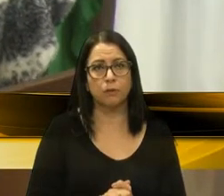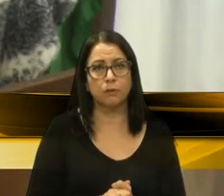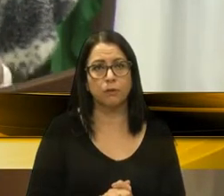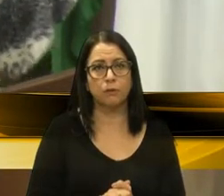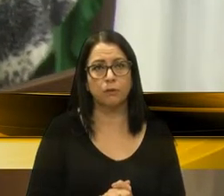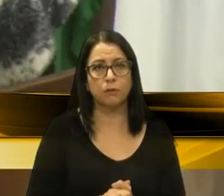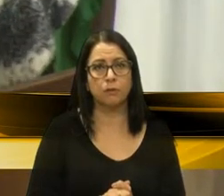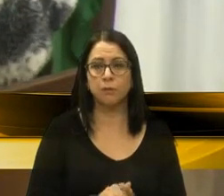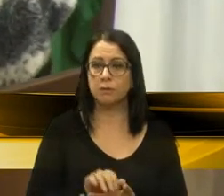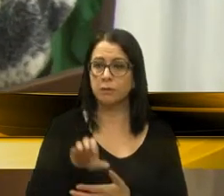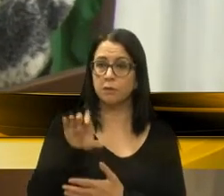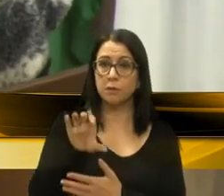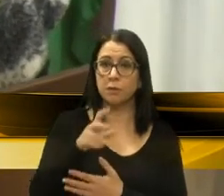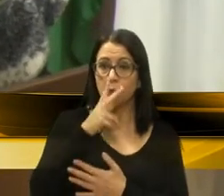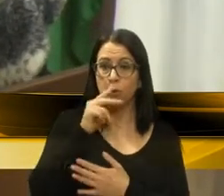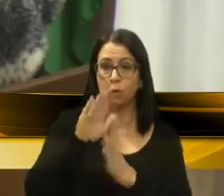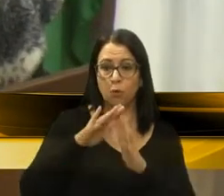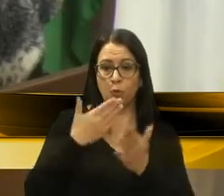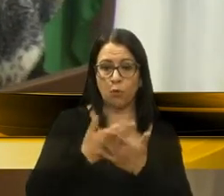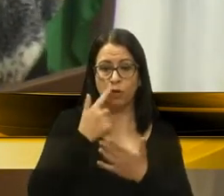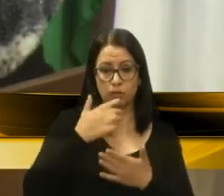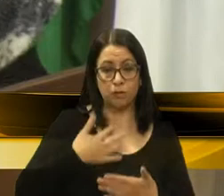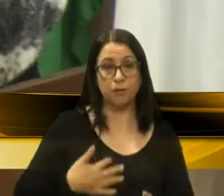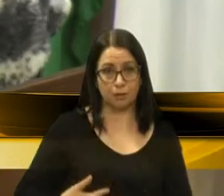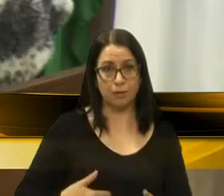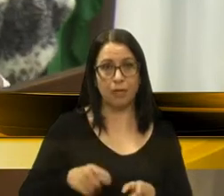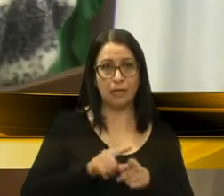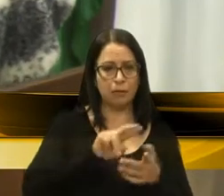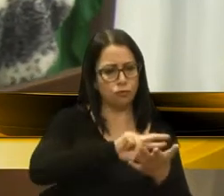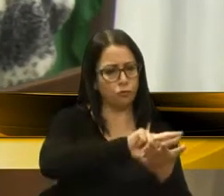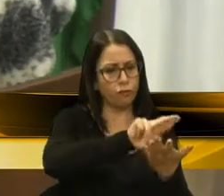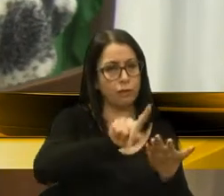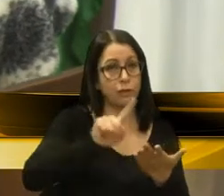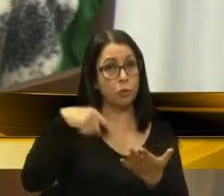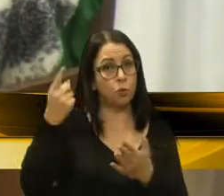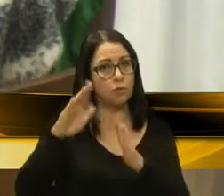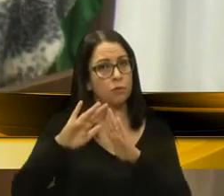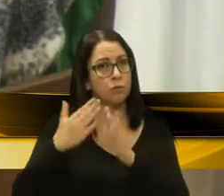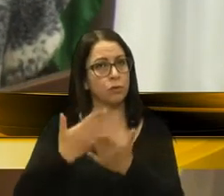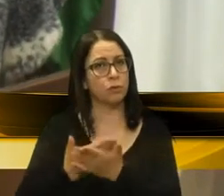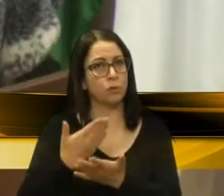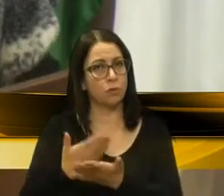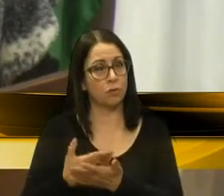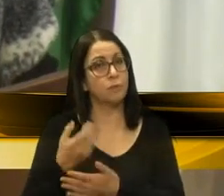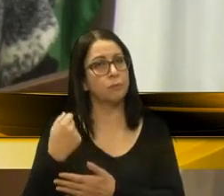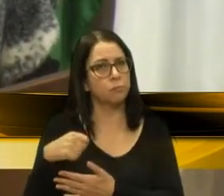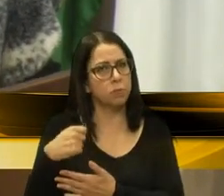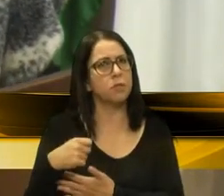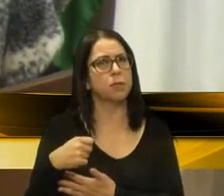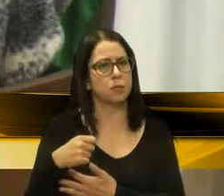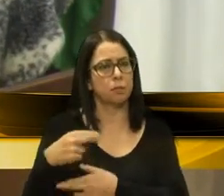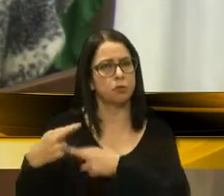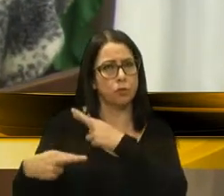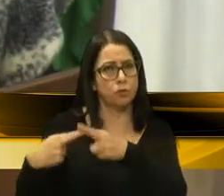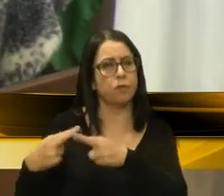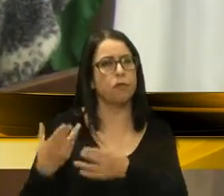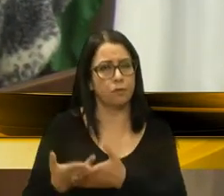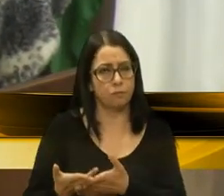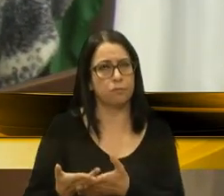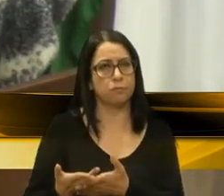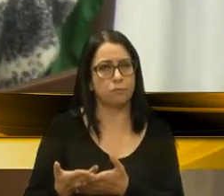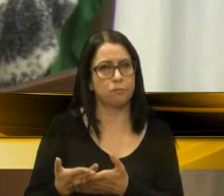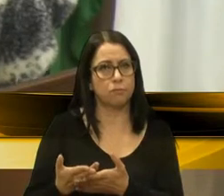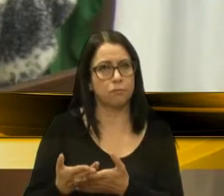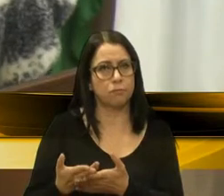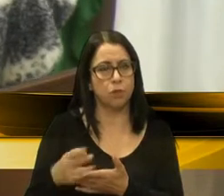assim como nós temos o Cristóvão aqui em Caxias, nós temos diversas outras escolas que necessitam de reforma.